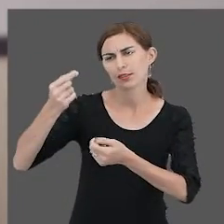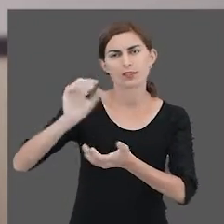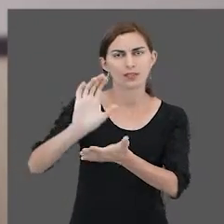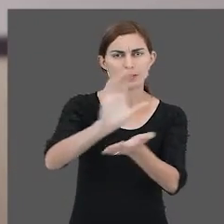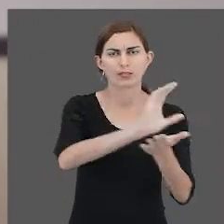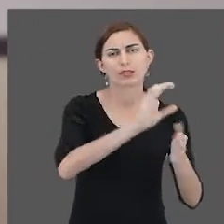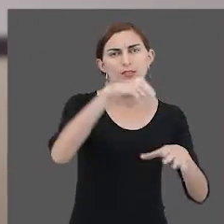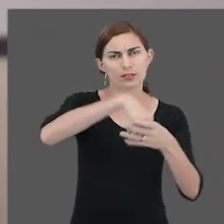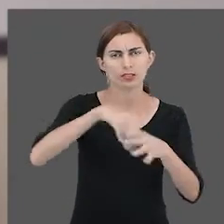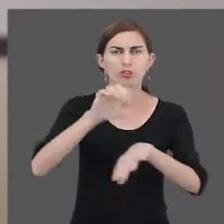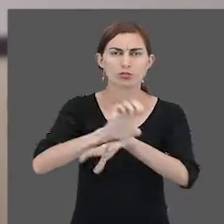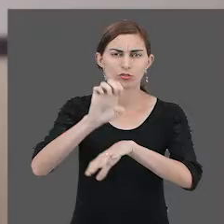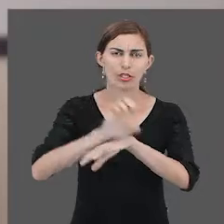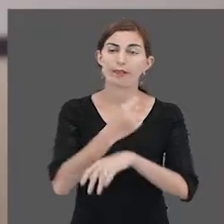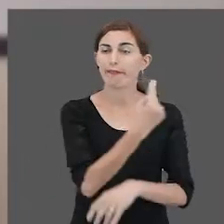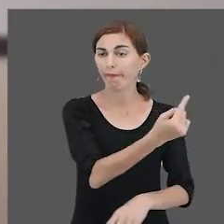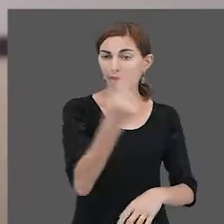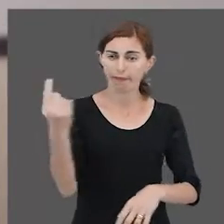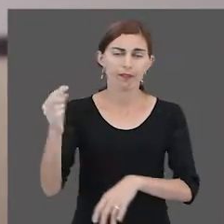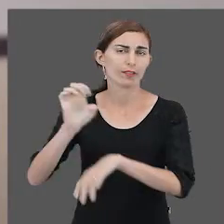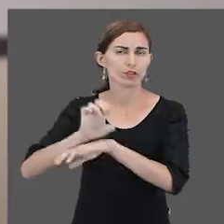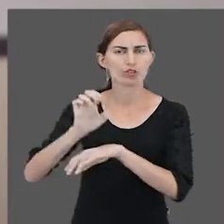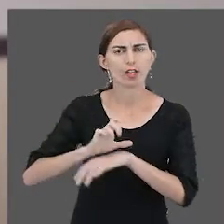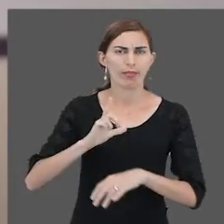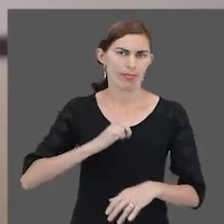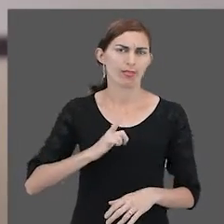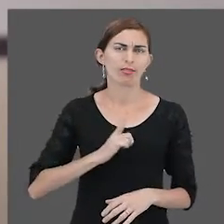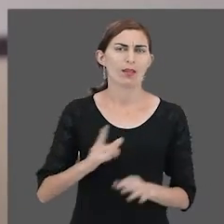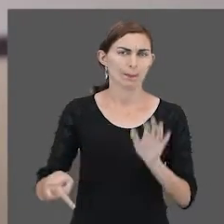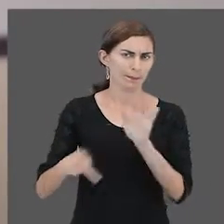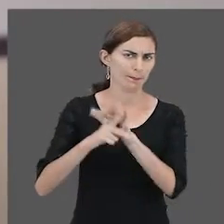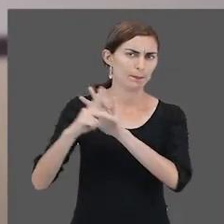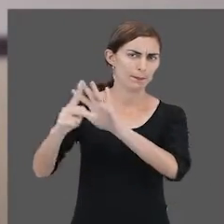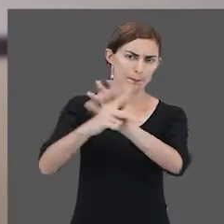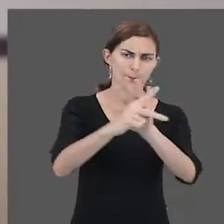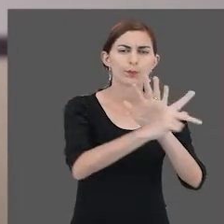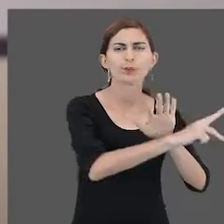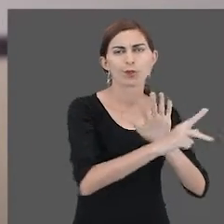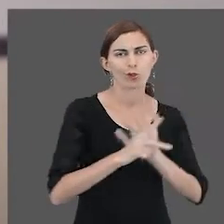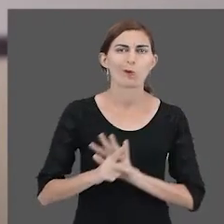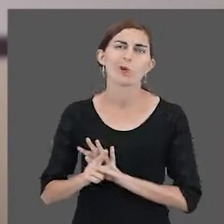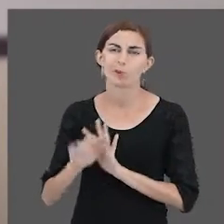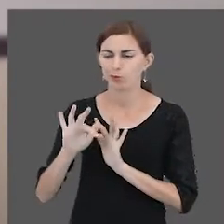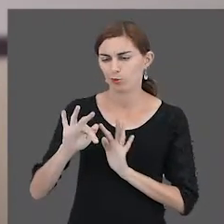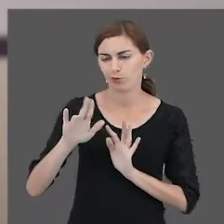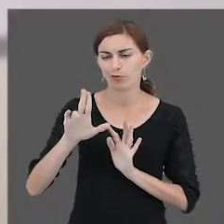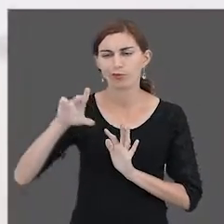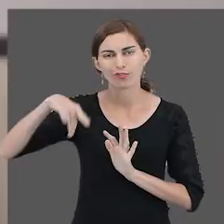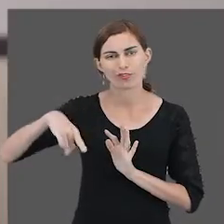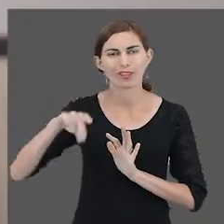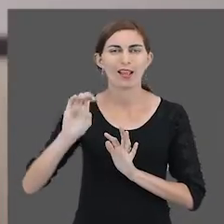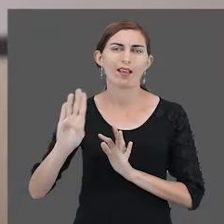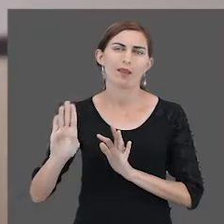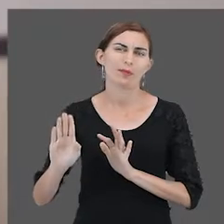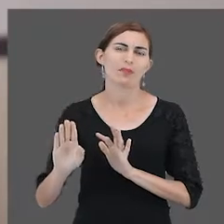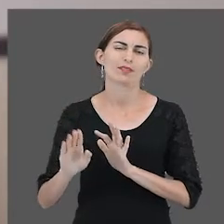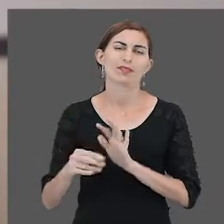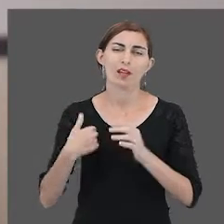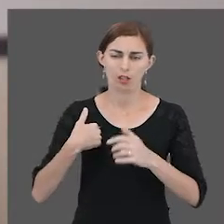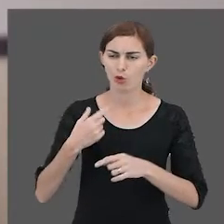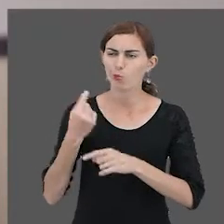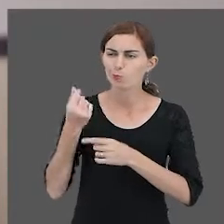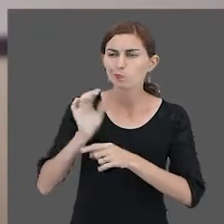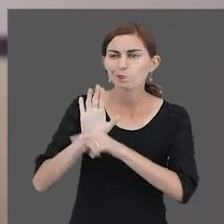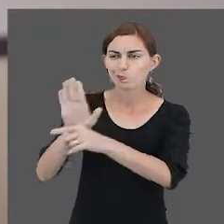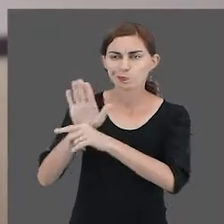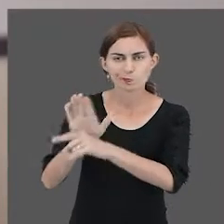dentro do próprio estado. Cada estado tem o seu fundo, não é um fundo único, cada estado tem o seu Fundeb, ok? Então, eu